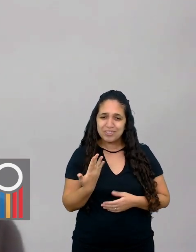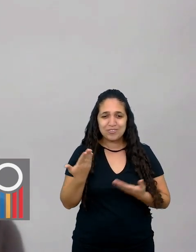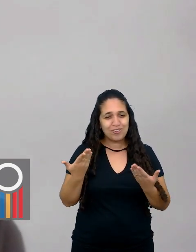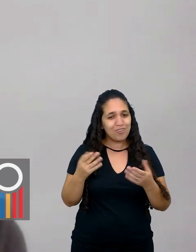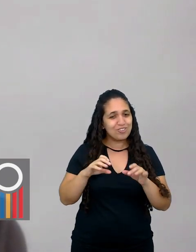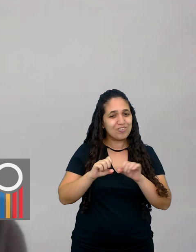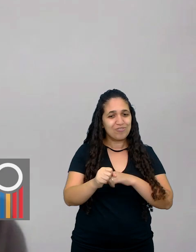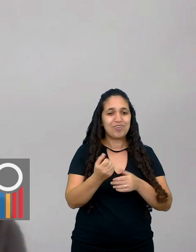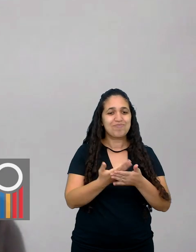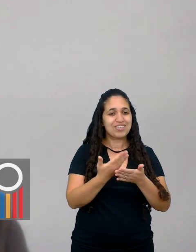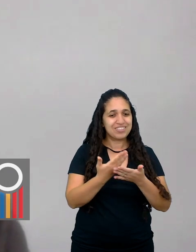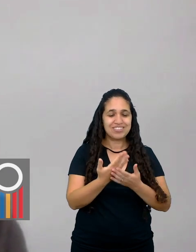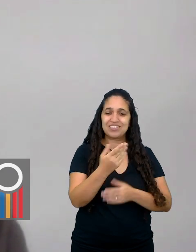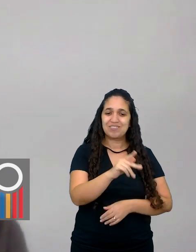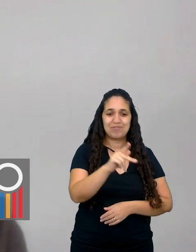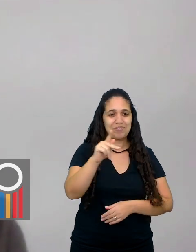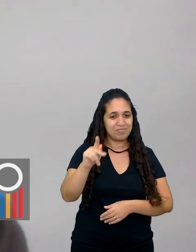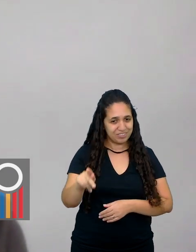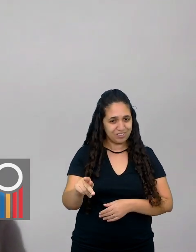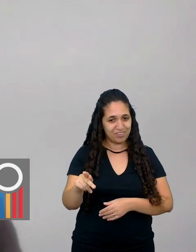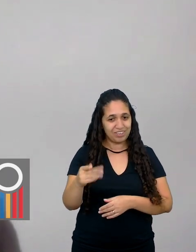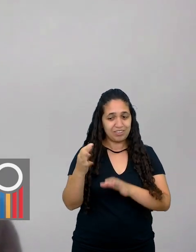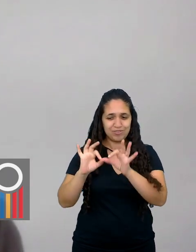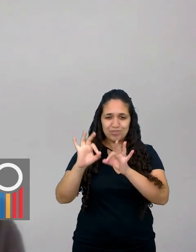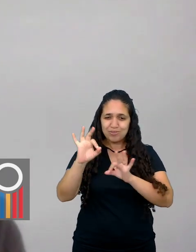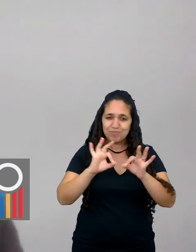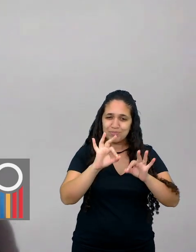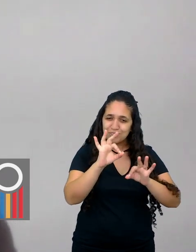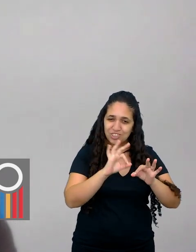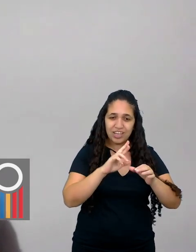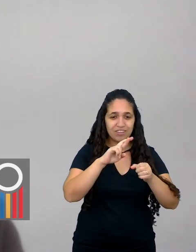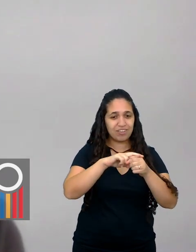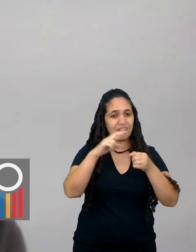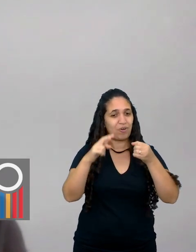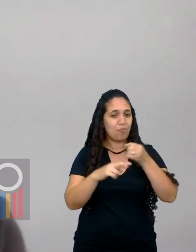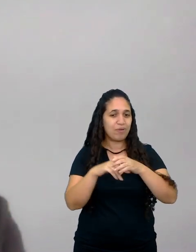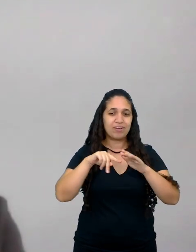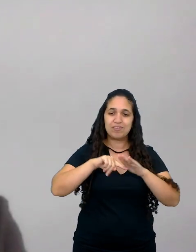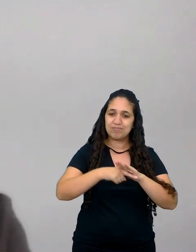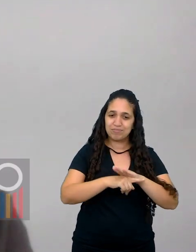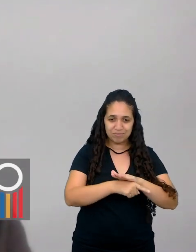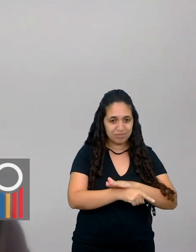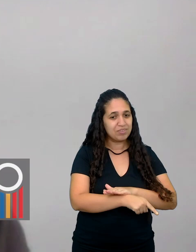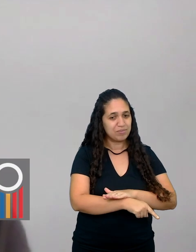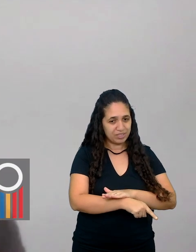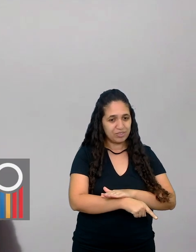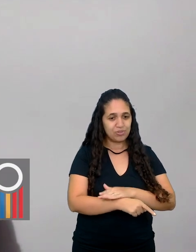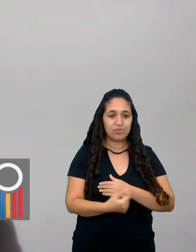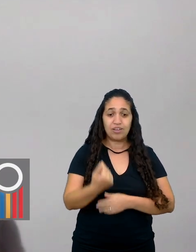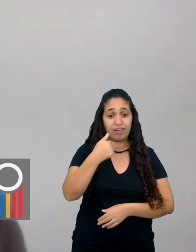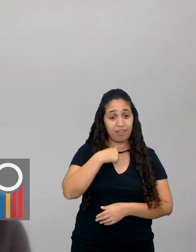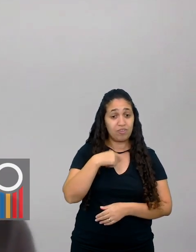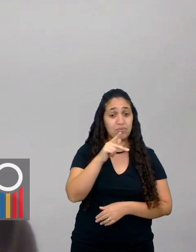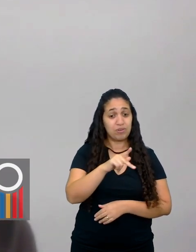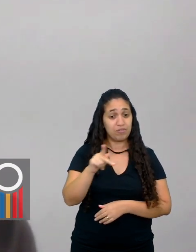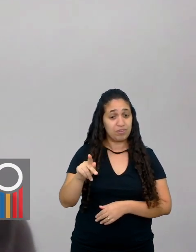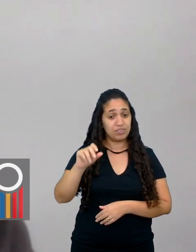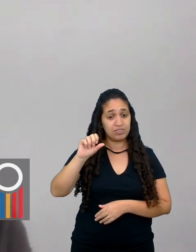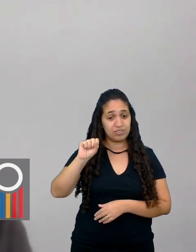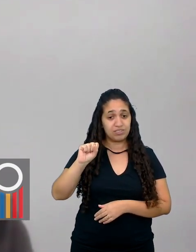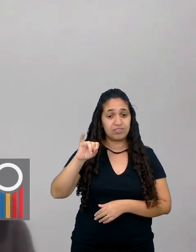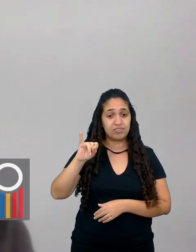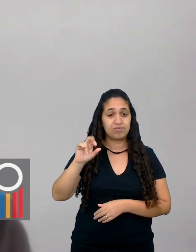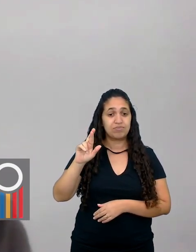formação para professores do projeto Recuperação e Aprofundamento. Eu sou a professora